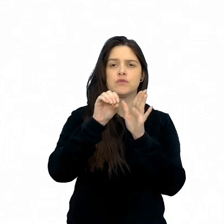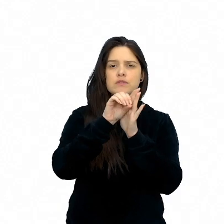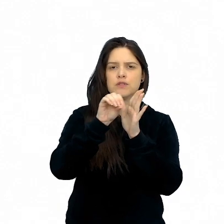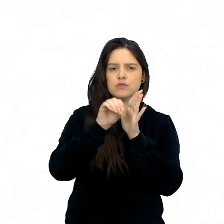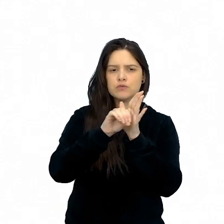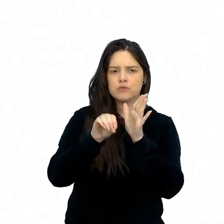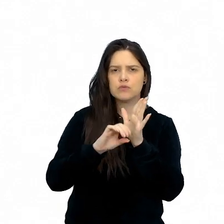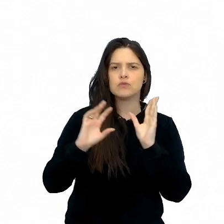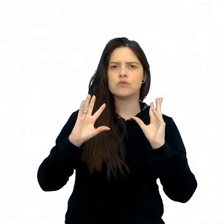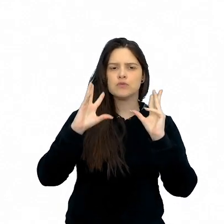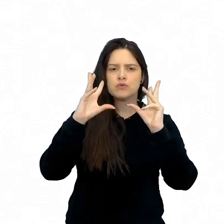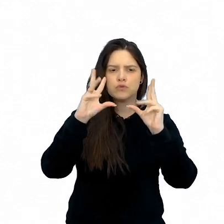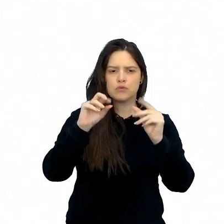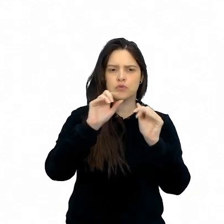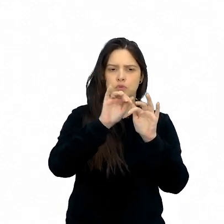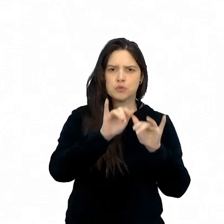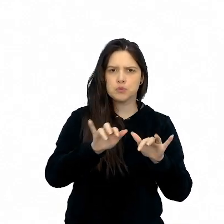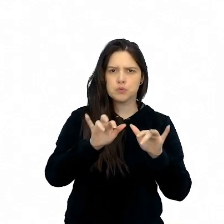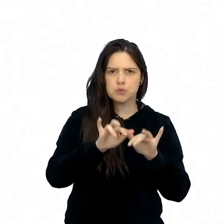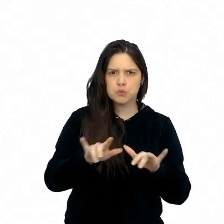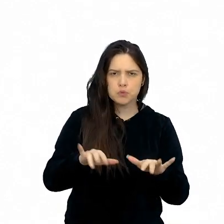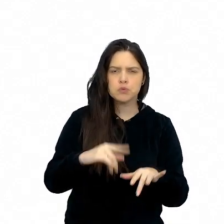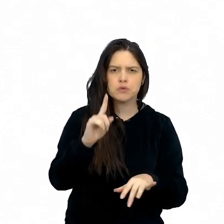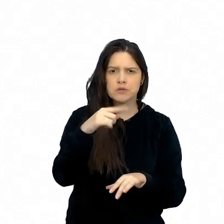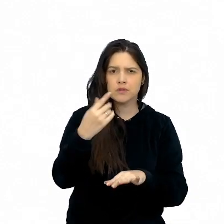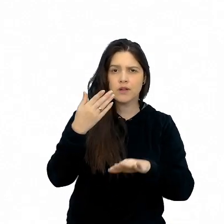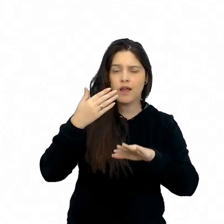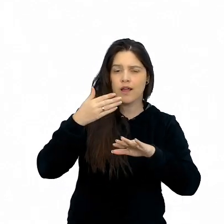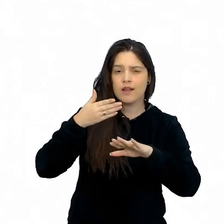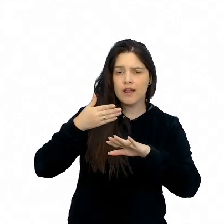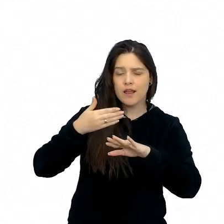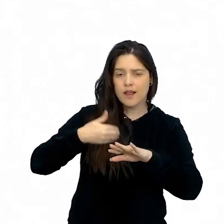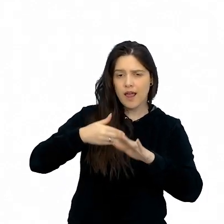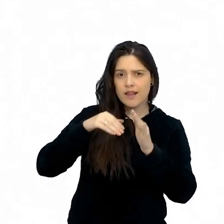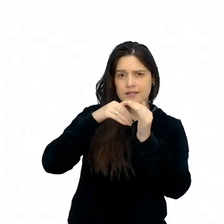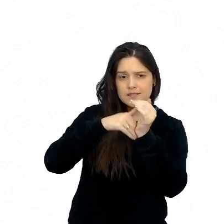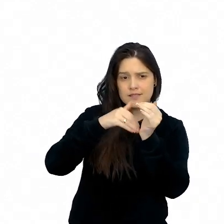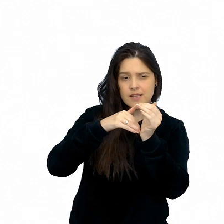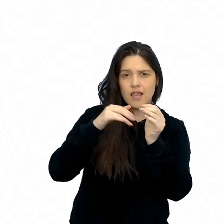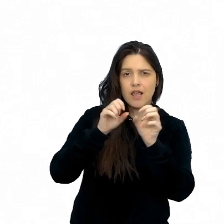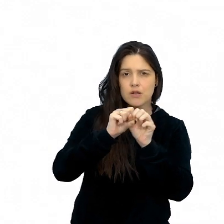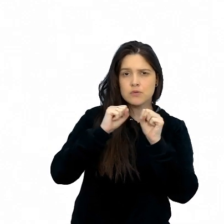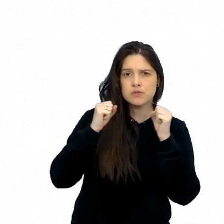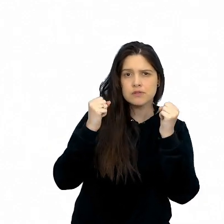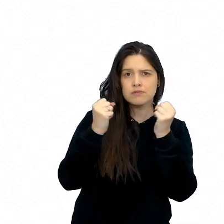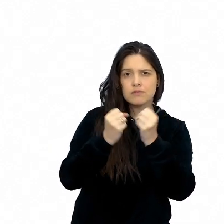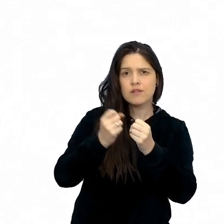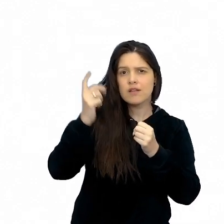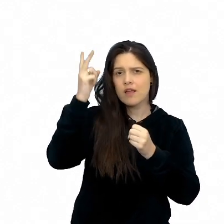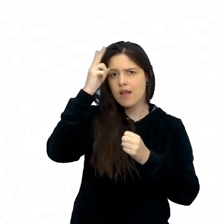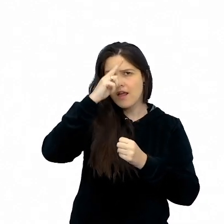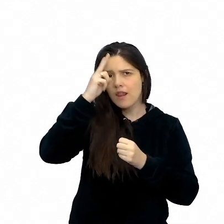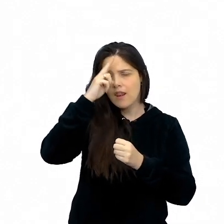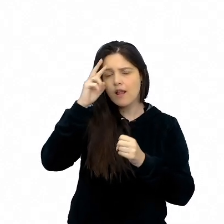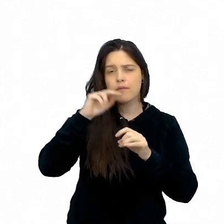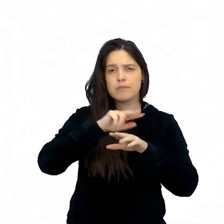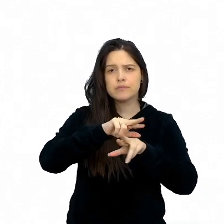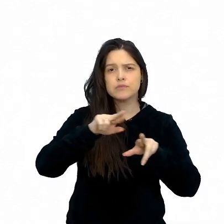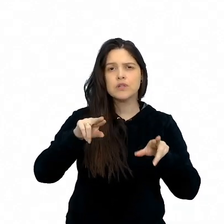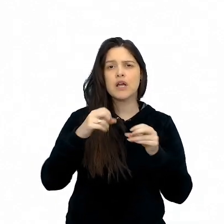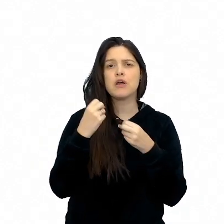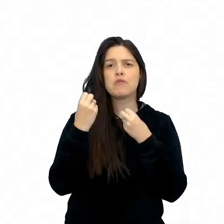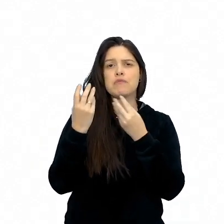mídias, procurar o login e a nossa senha, a gente vai acessar o sistema, lembrar na nossa opção que nós temos que fazer